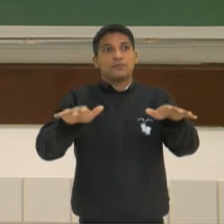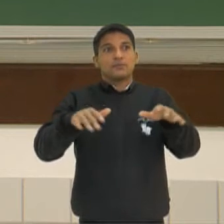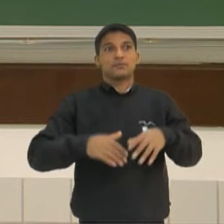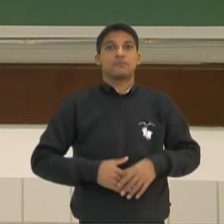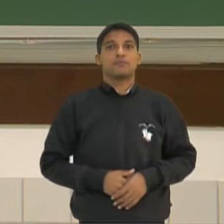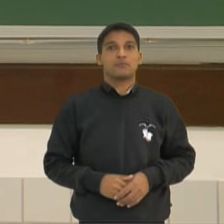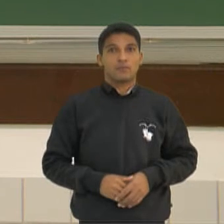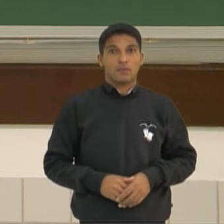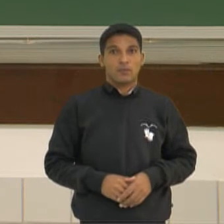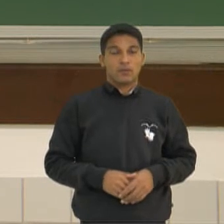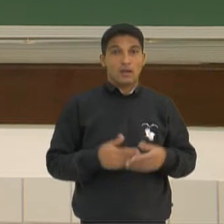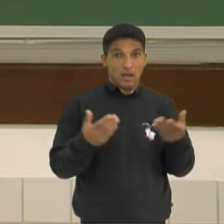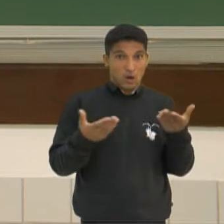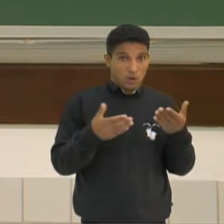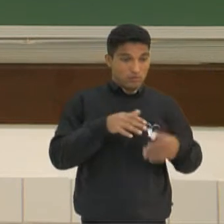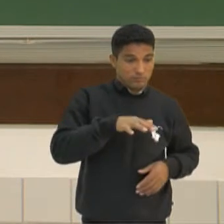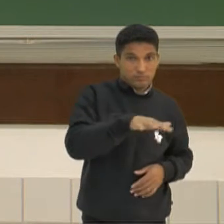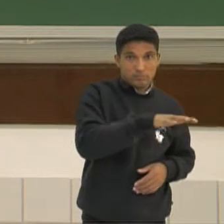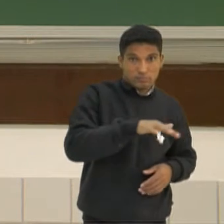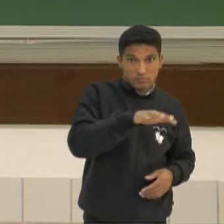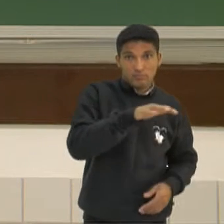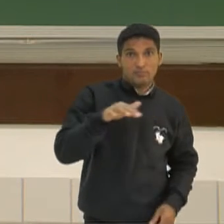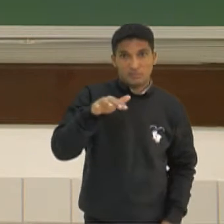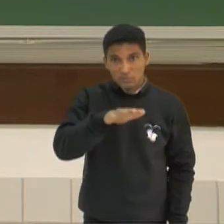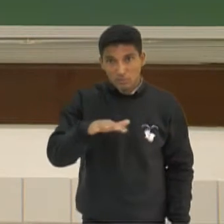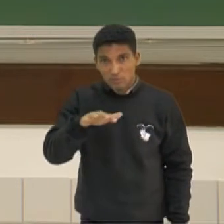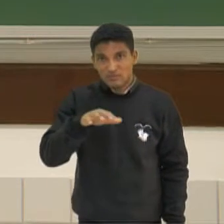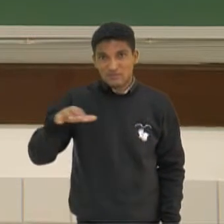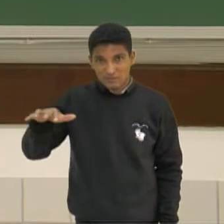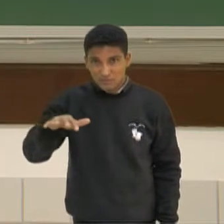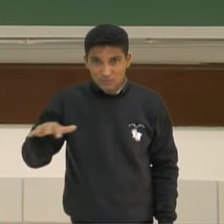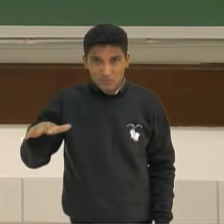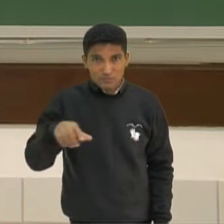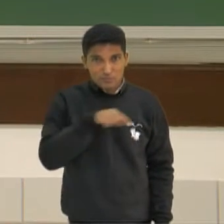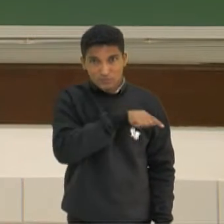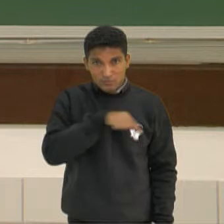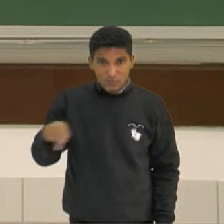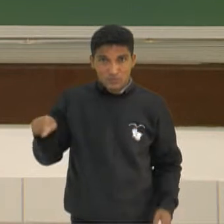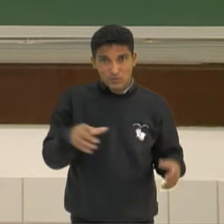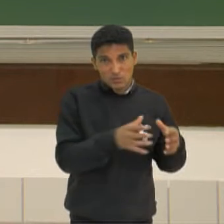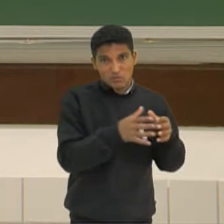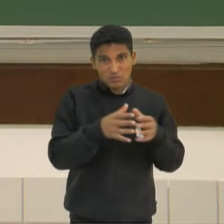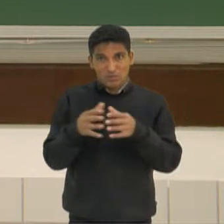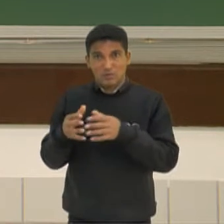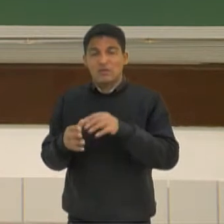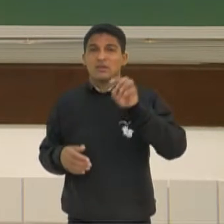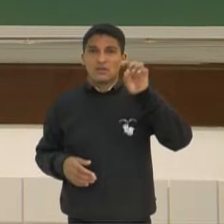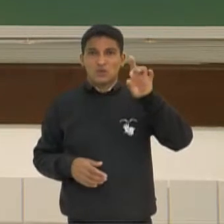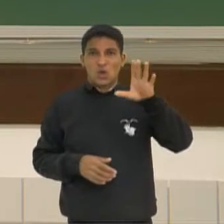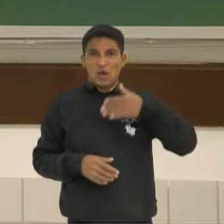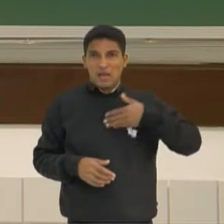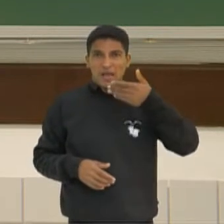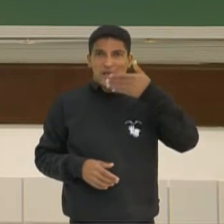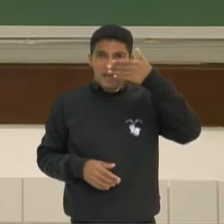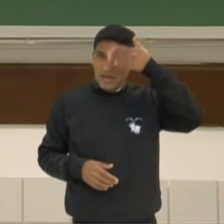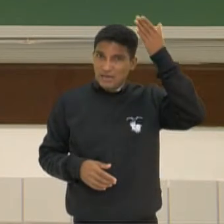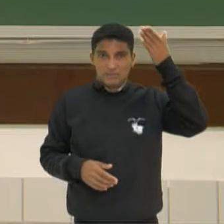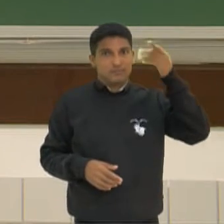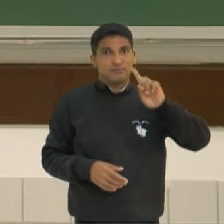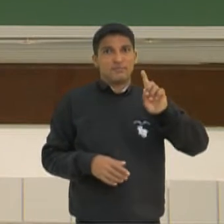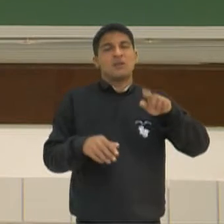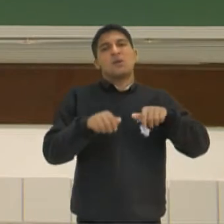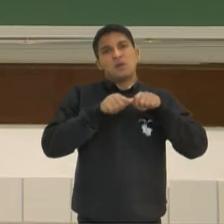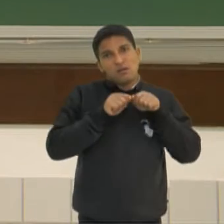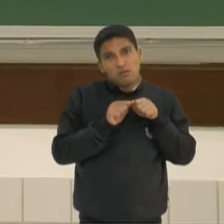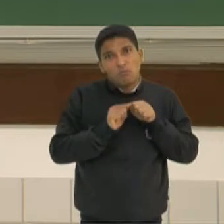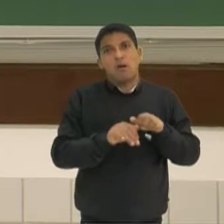unicamente árabe, porque ele vai, novamente, né, essa ideia da expansão, vai ultrapassar os limites geográficos da Península